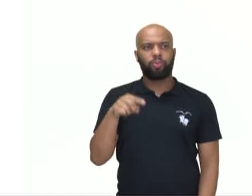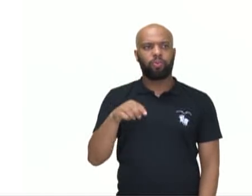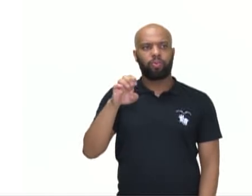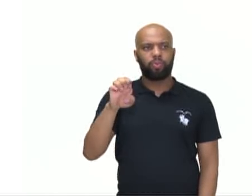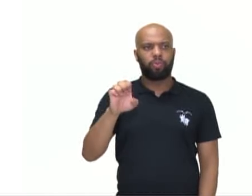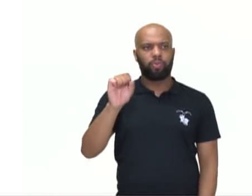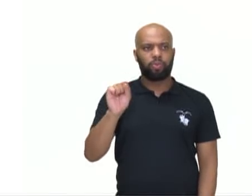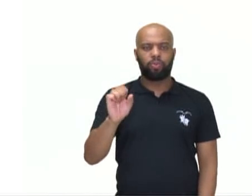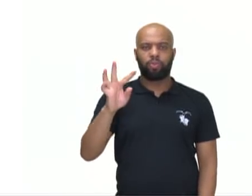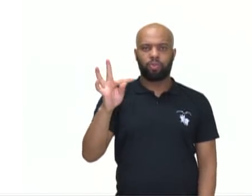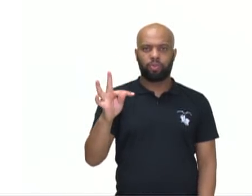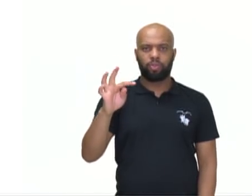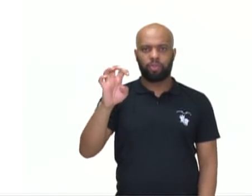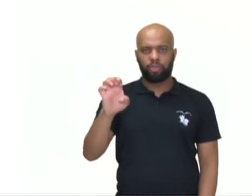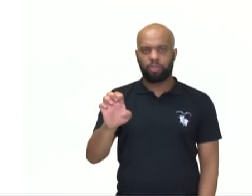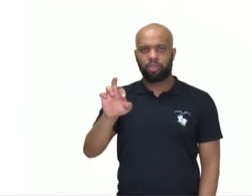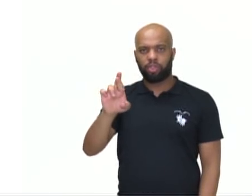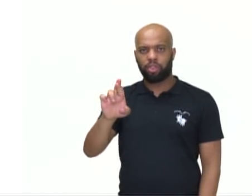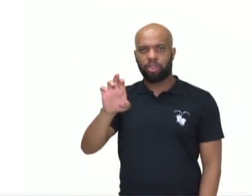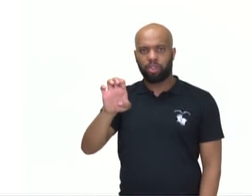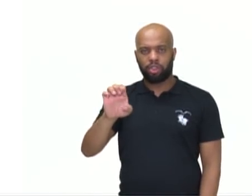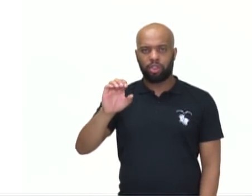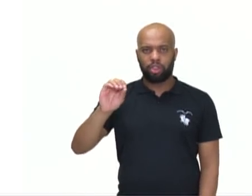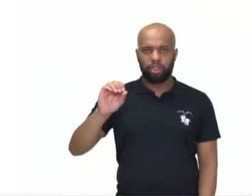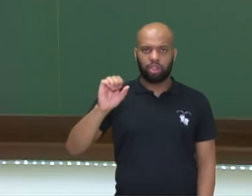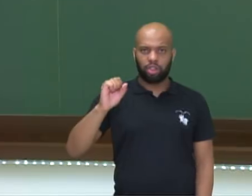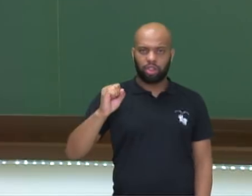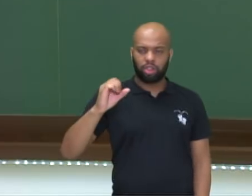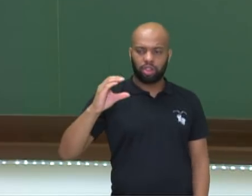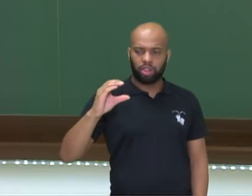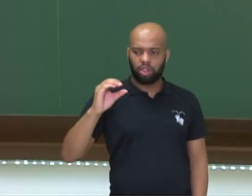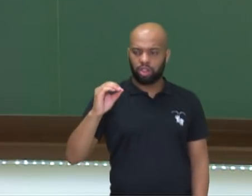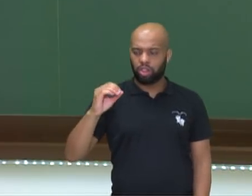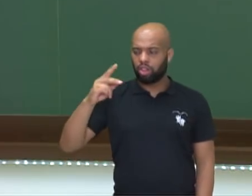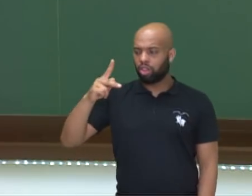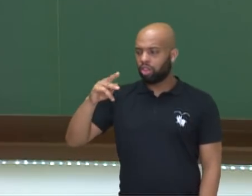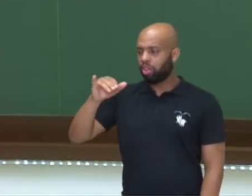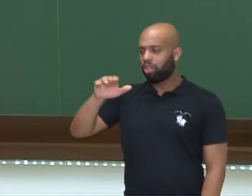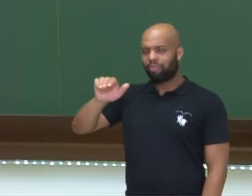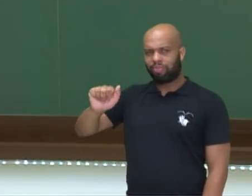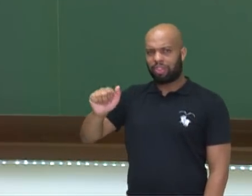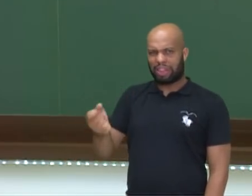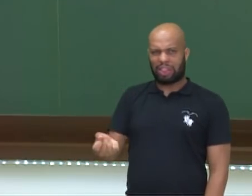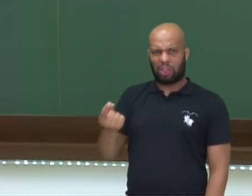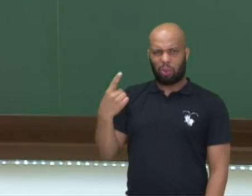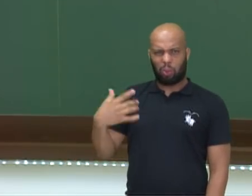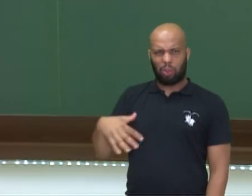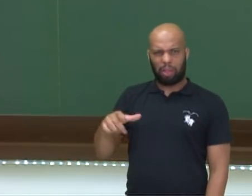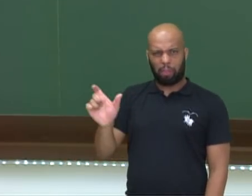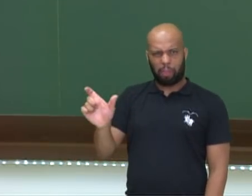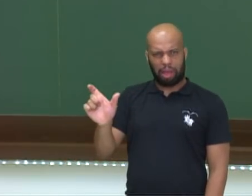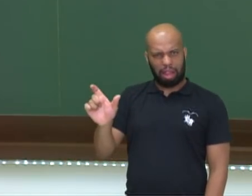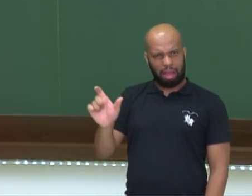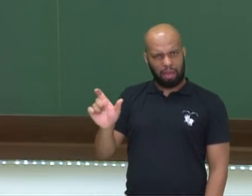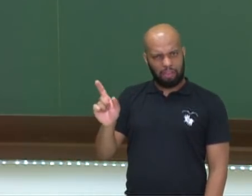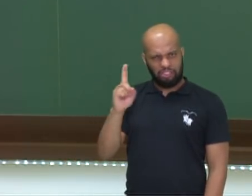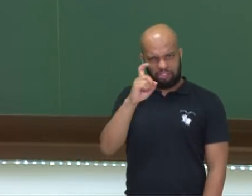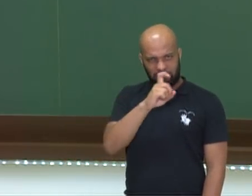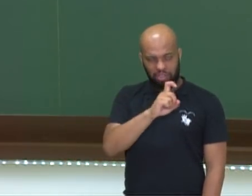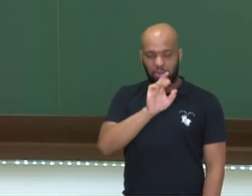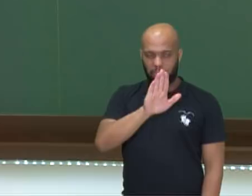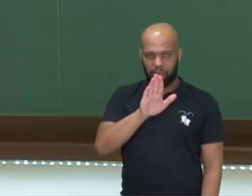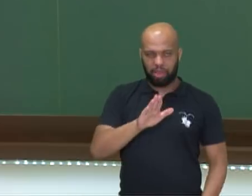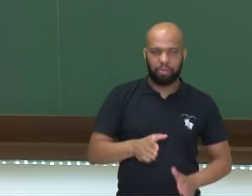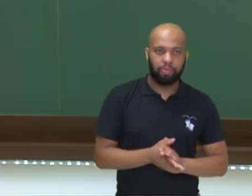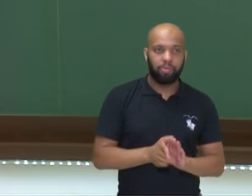estereoscopia. O que é isso? Parece meio complicado, um nome estranho, mas é bem fácil da gente entender. Ó, a